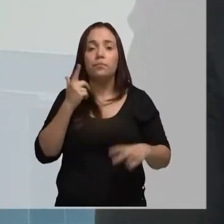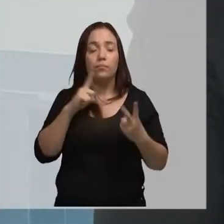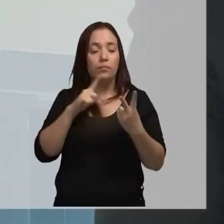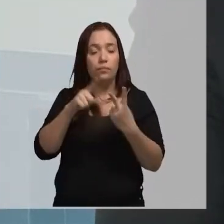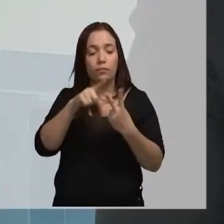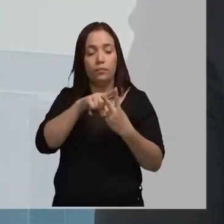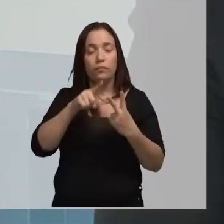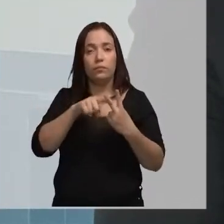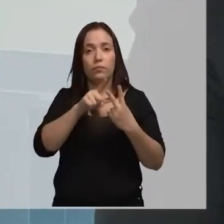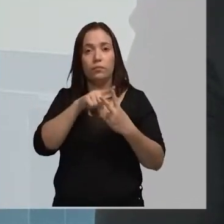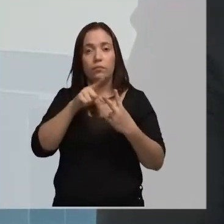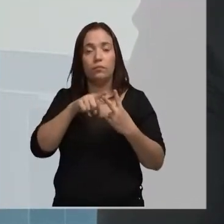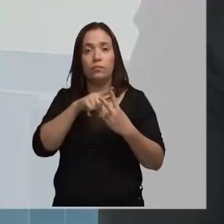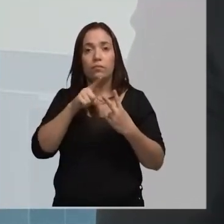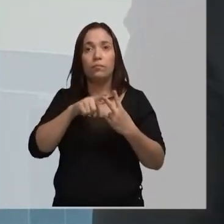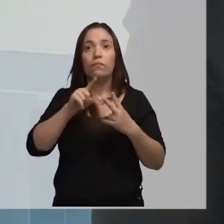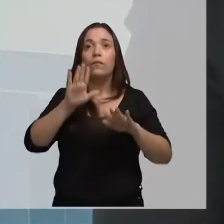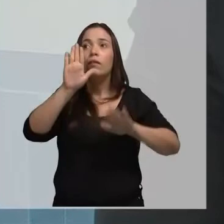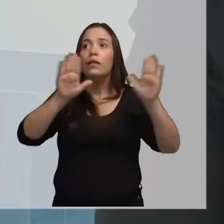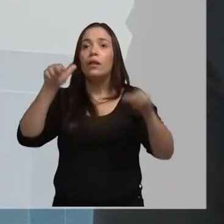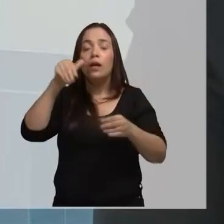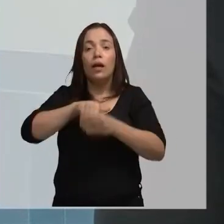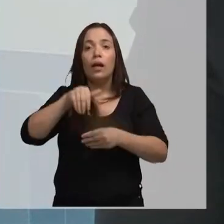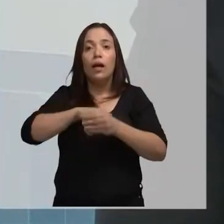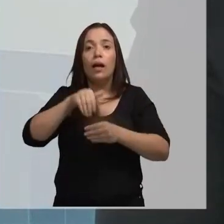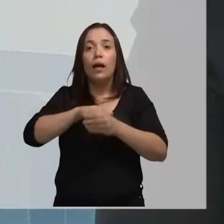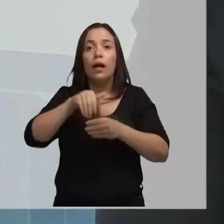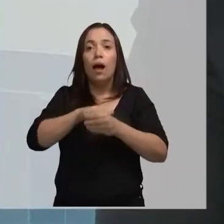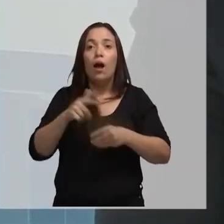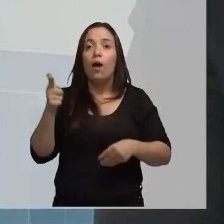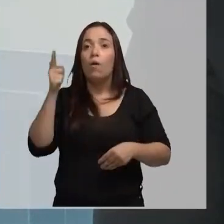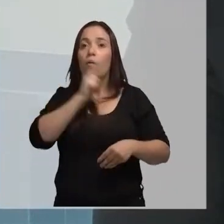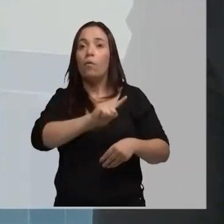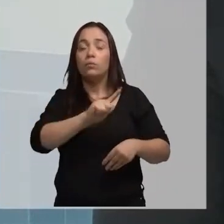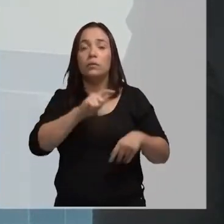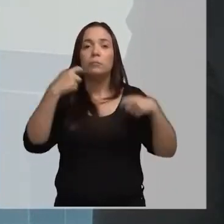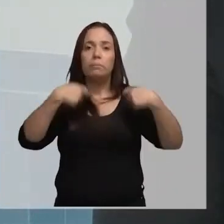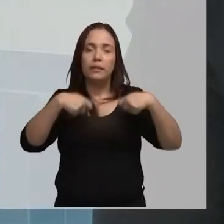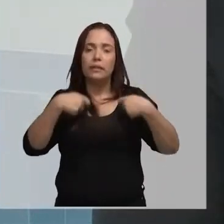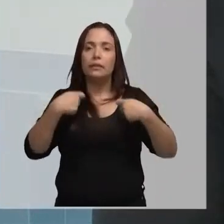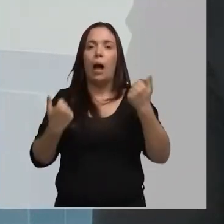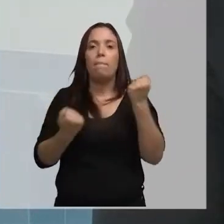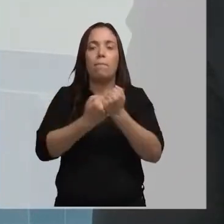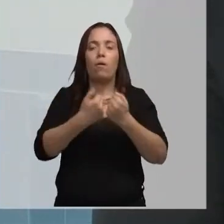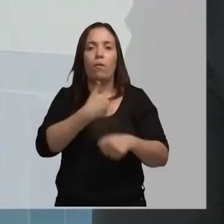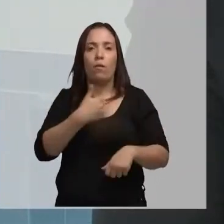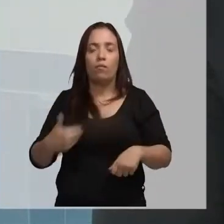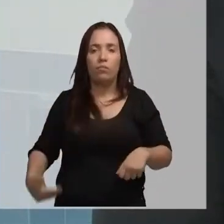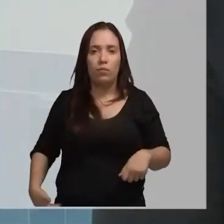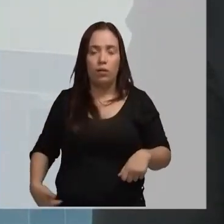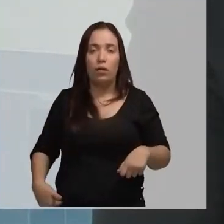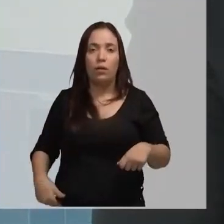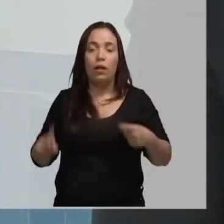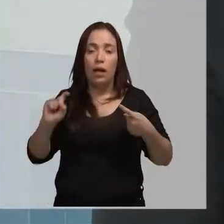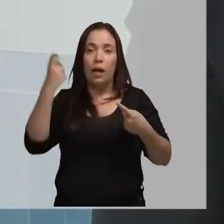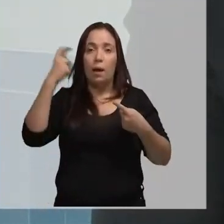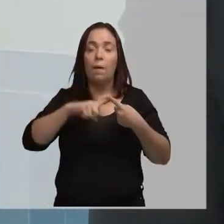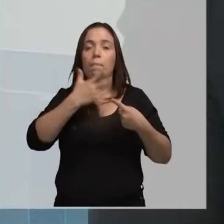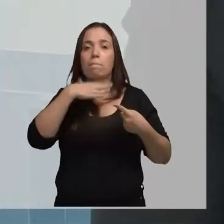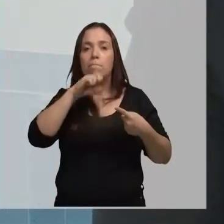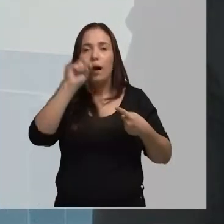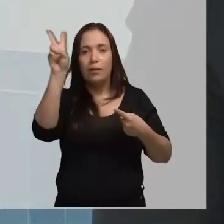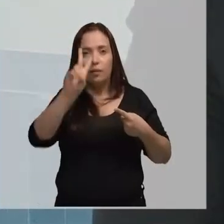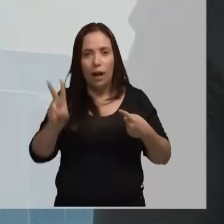que foram eleitos sem apoio de governo, na história do Ceará toda, ao Senado. Um foi o pai do Tasso Gereissati,